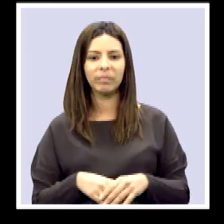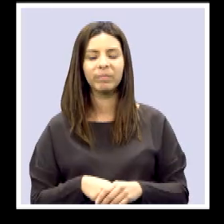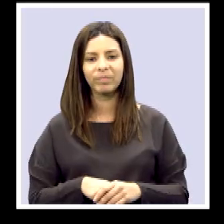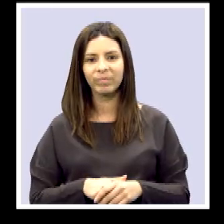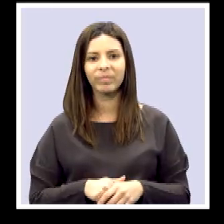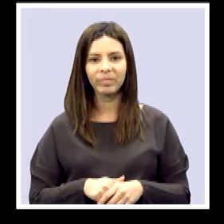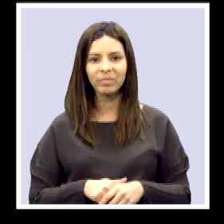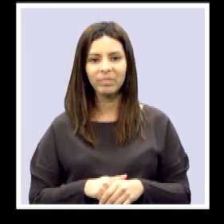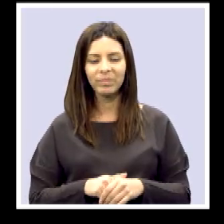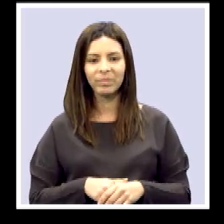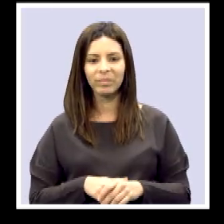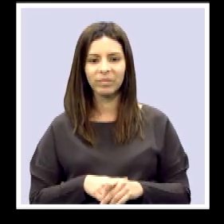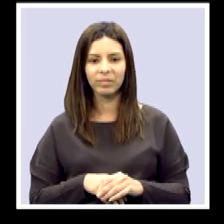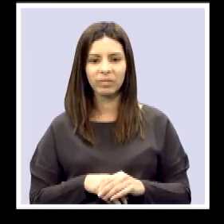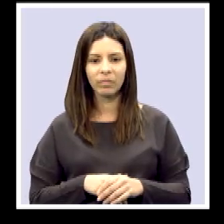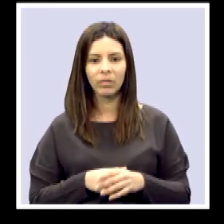faz.